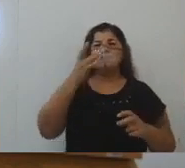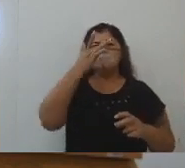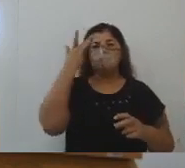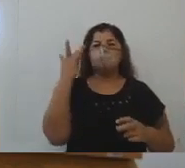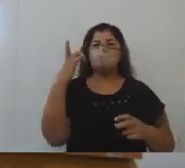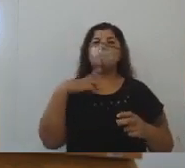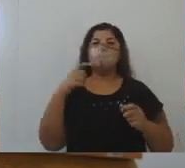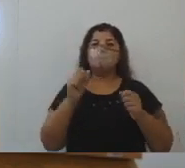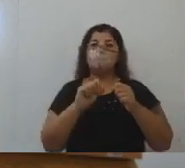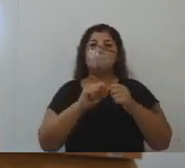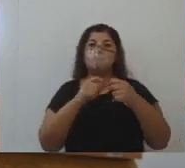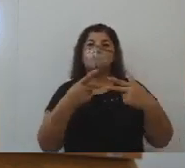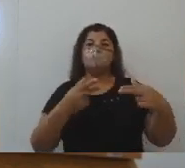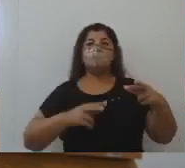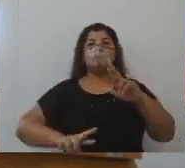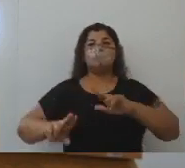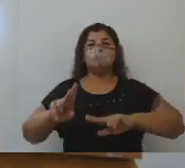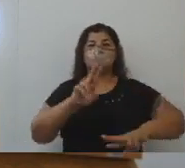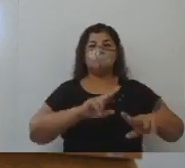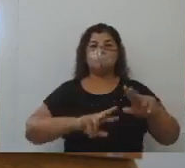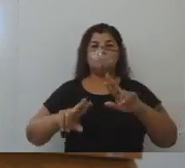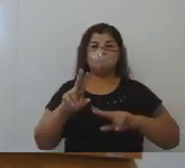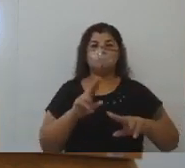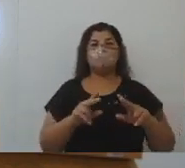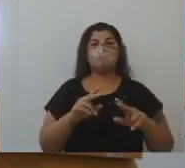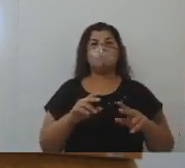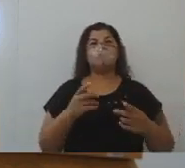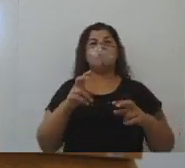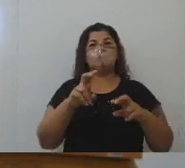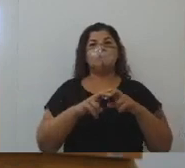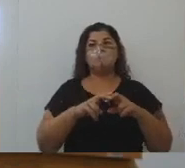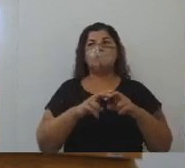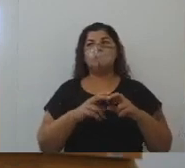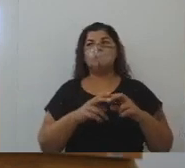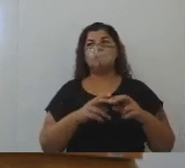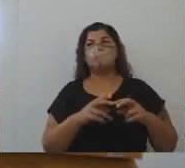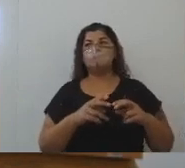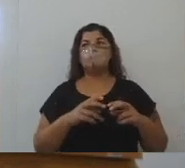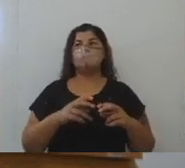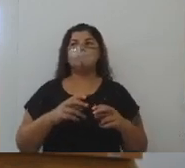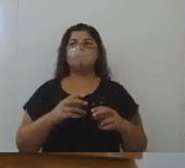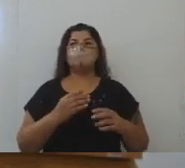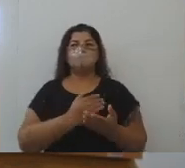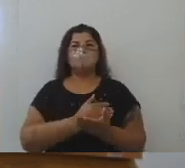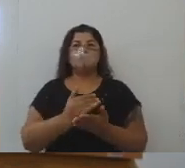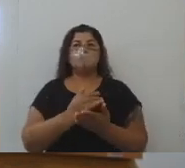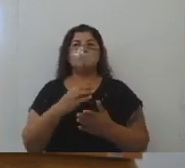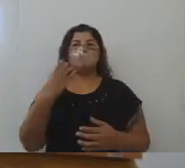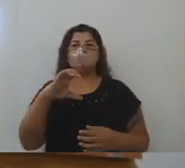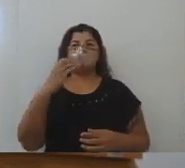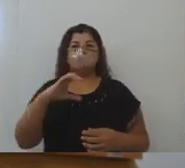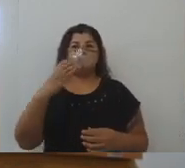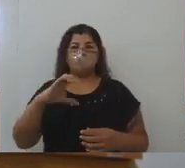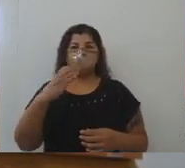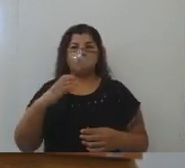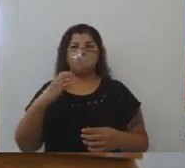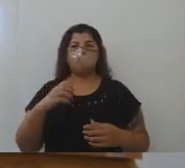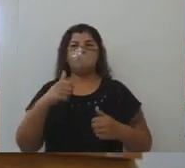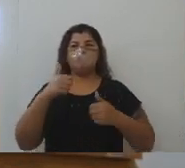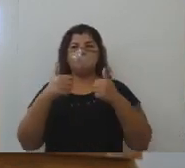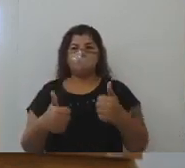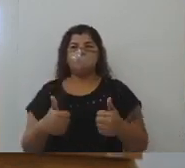maneira diferente. É aí que a gente começa a fazer ciência, quando a gente percebe que nem todas as pessoas são iguais, que nem todos os